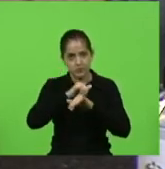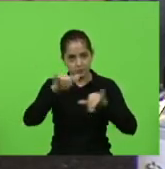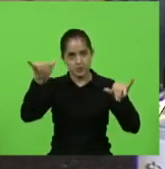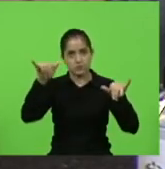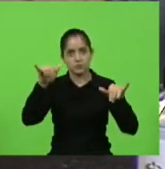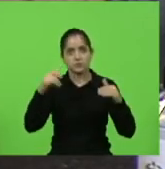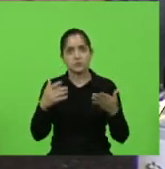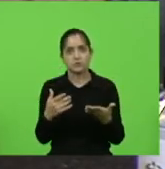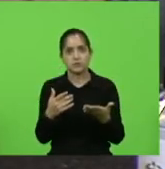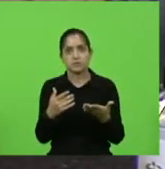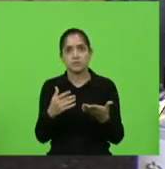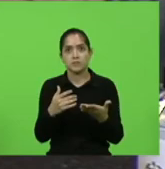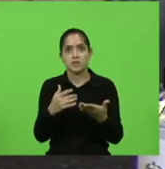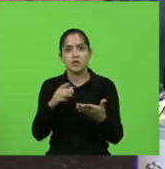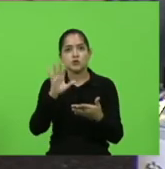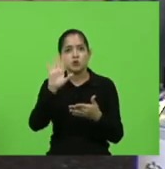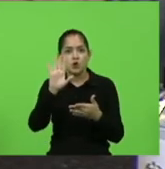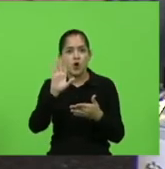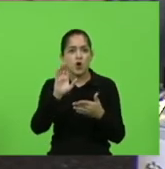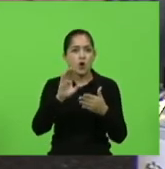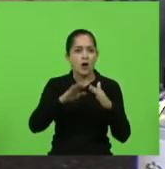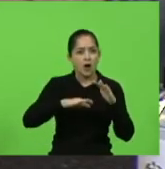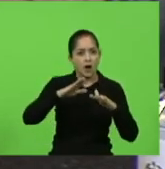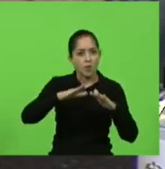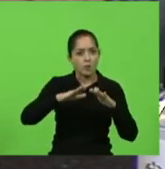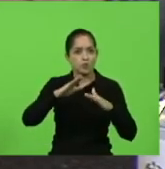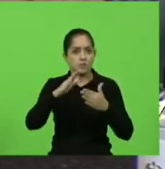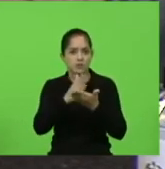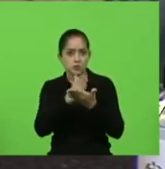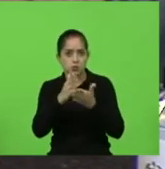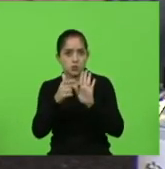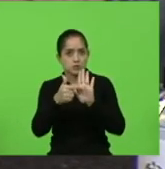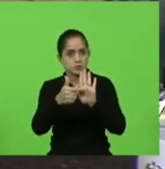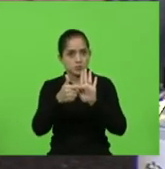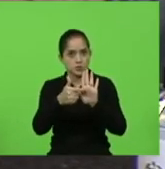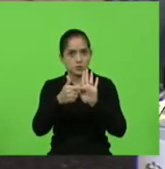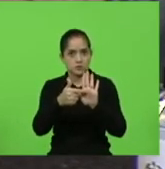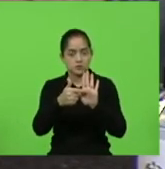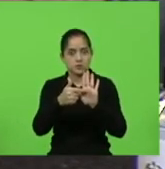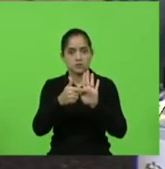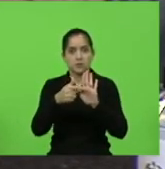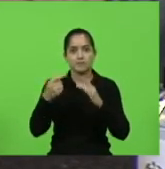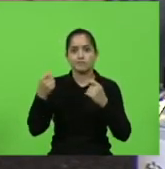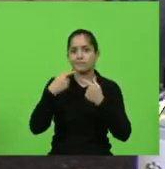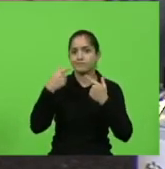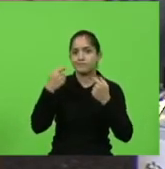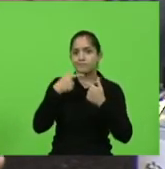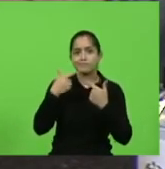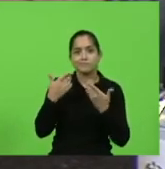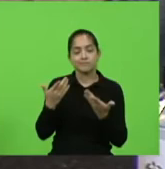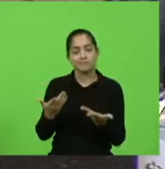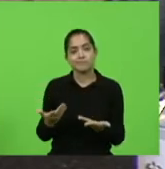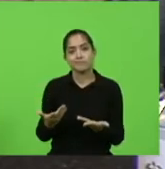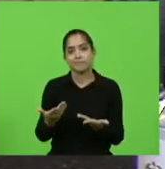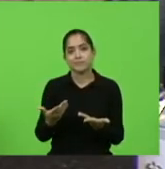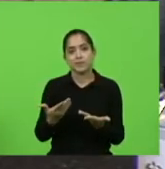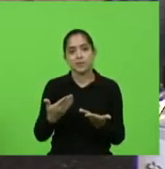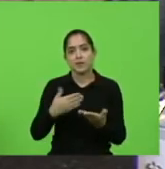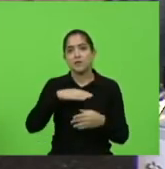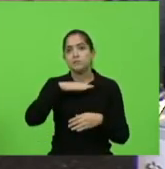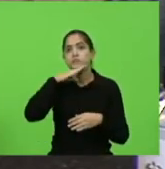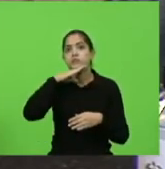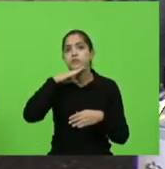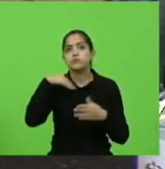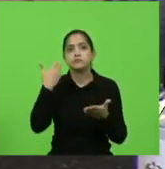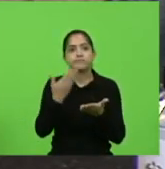eu estou dando só uma pincelada aqui, porque tem a ponte do Pontal, que eu estou virando piada. E aí não dá mais para suportar, porque nós